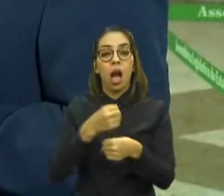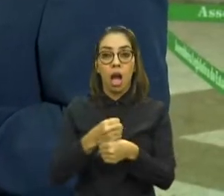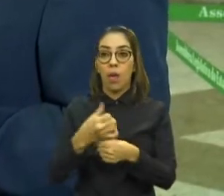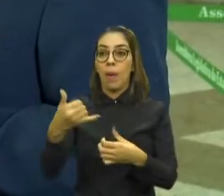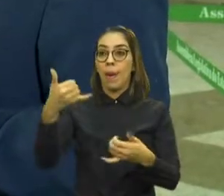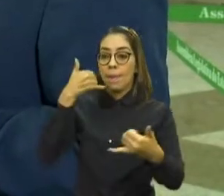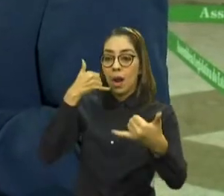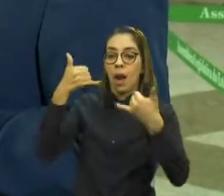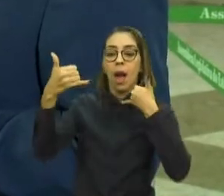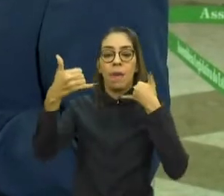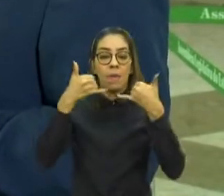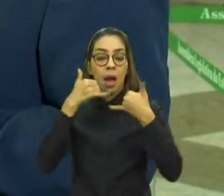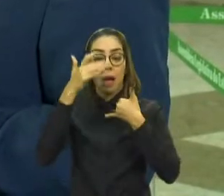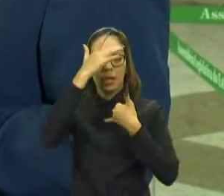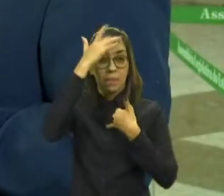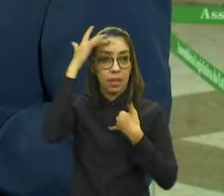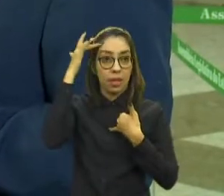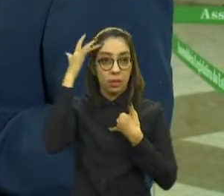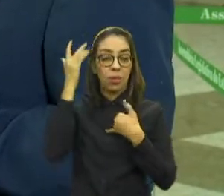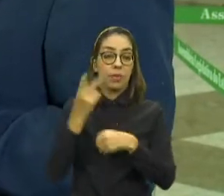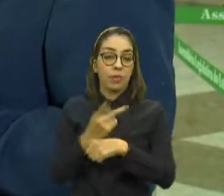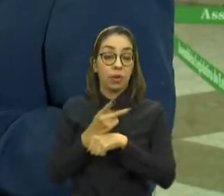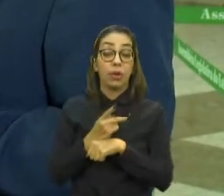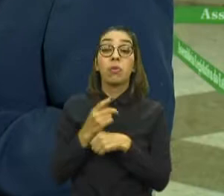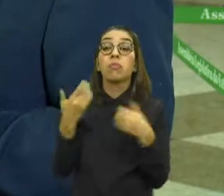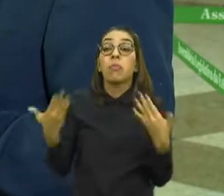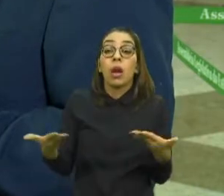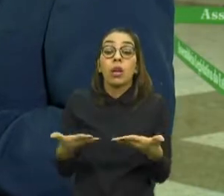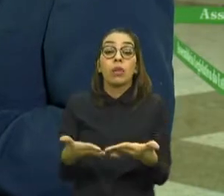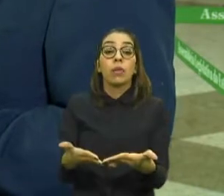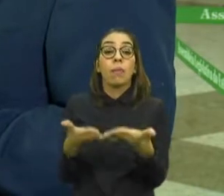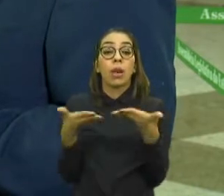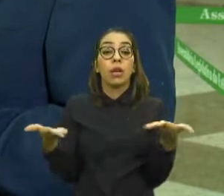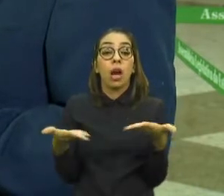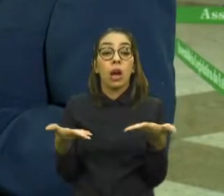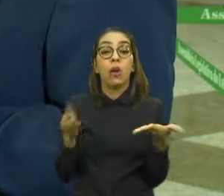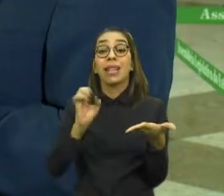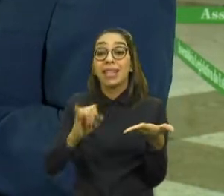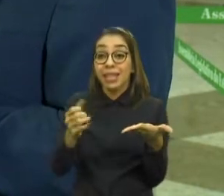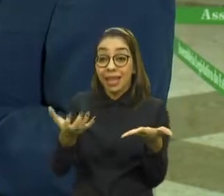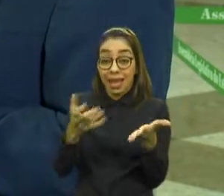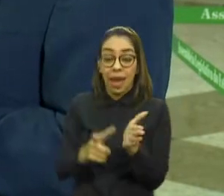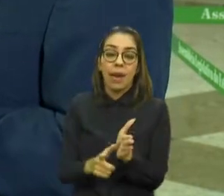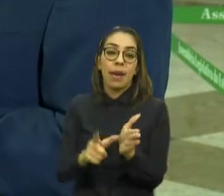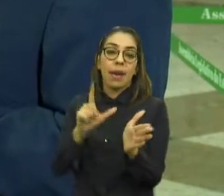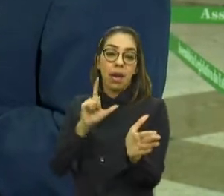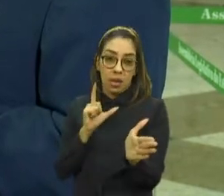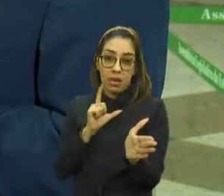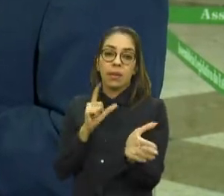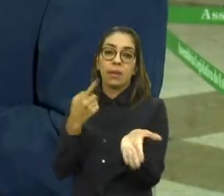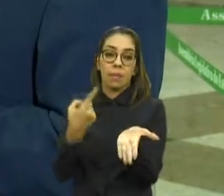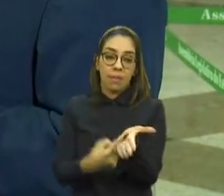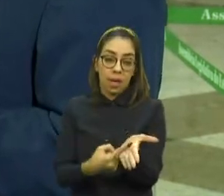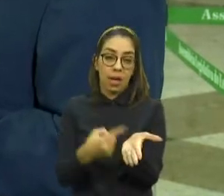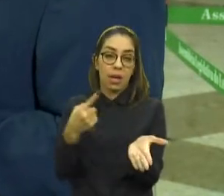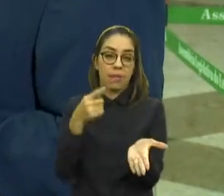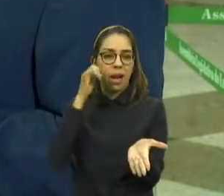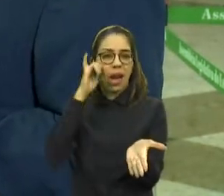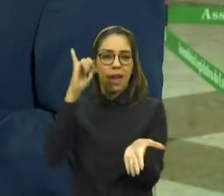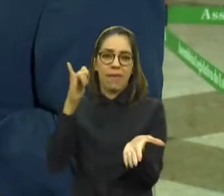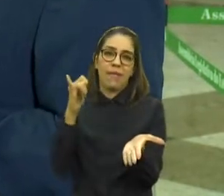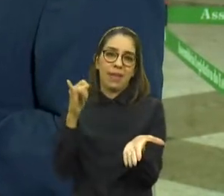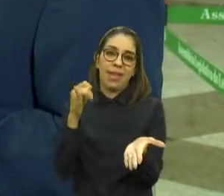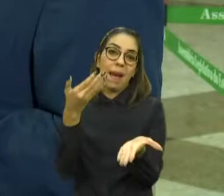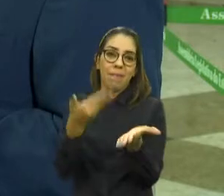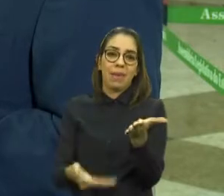muita procura, então a gente pede que quem for trocar se anteceda, se antecipe, não deixe para a hora, porque corre o risco de não ter mais ingressos